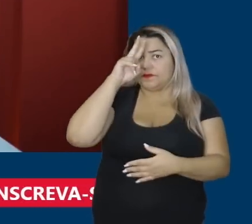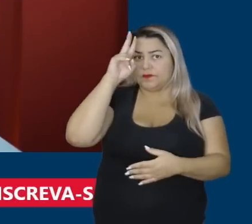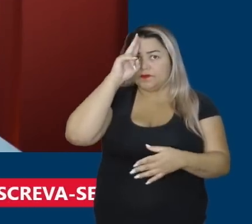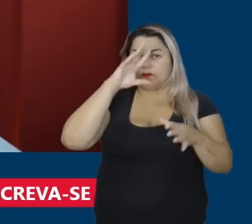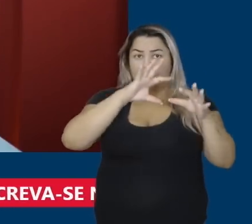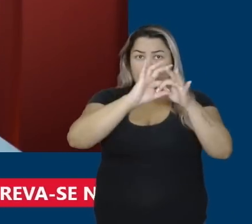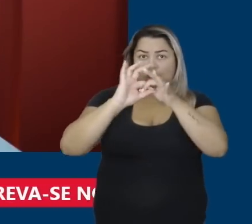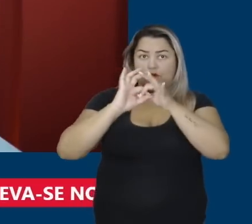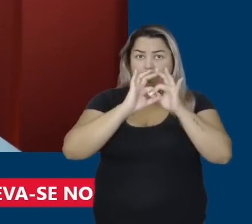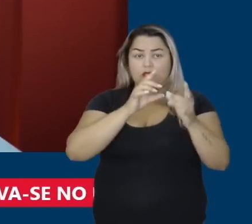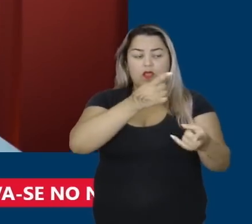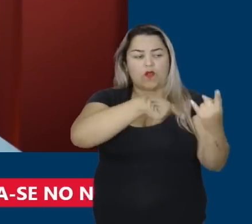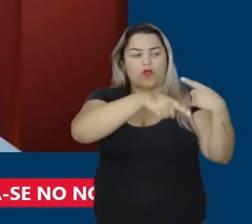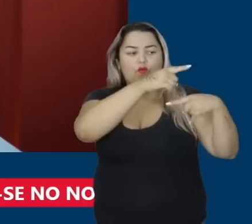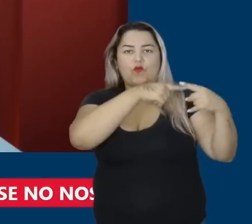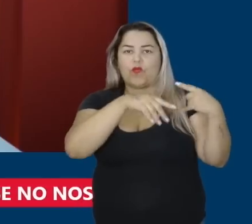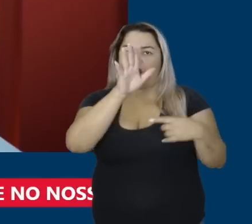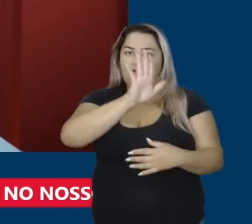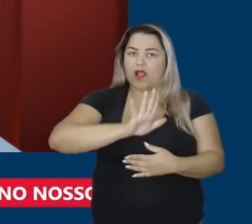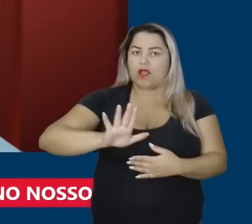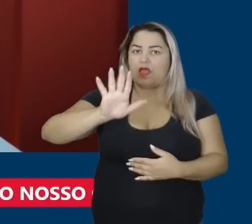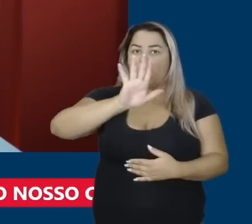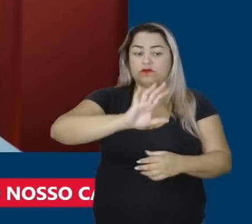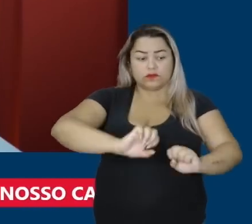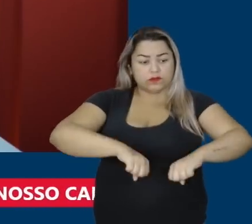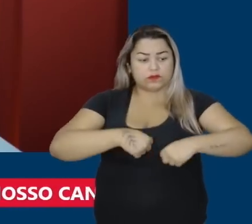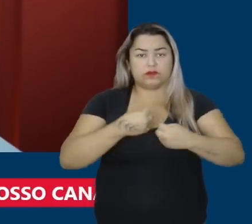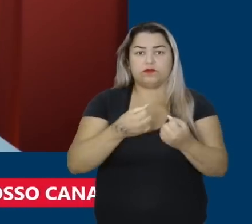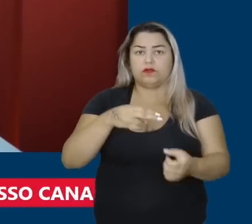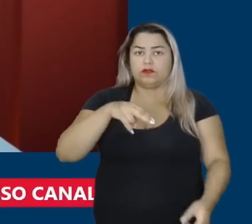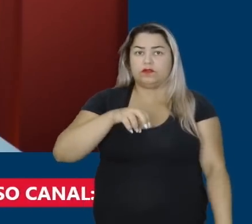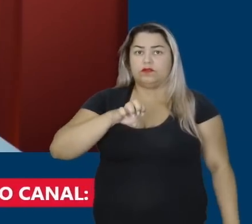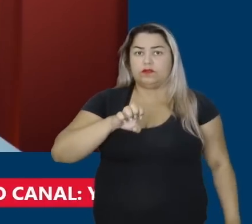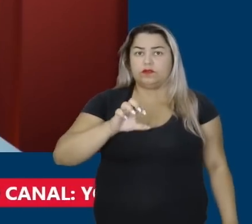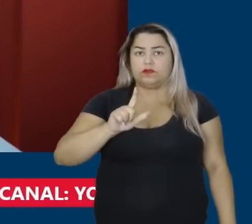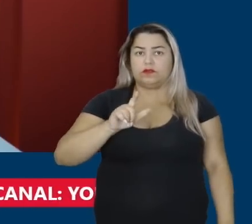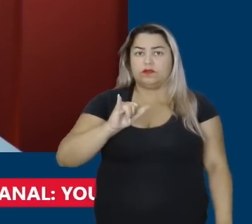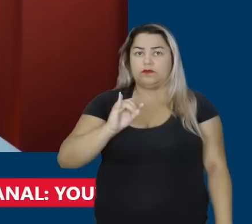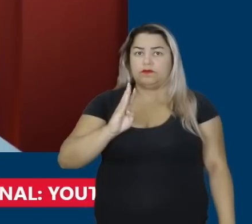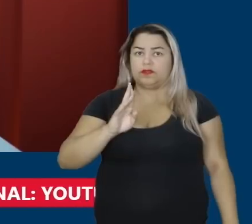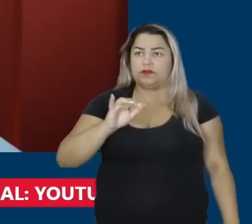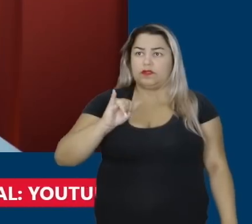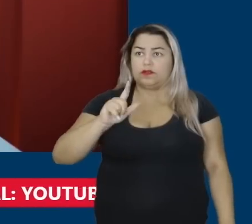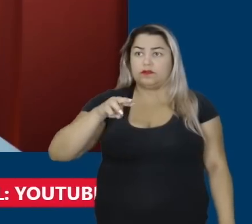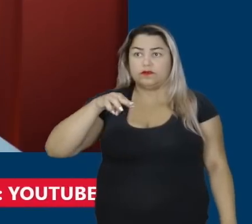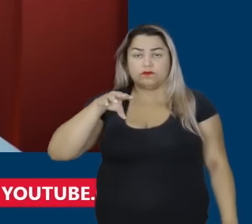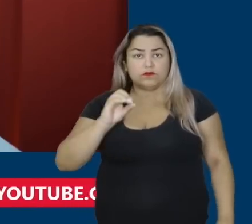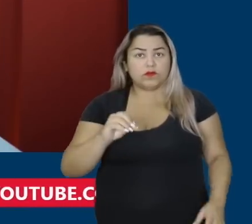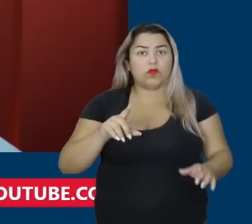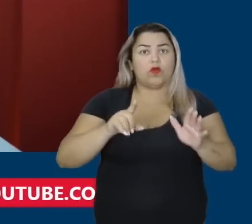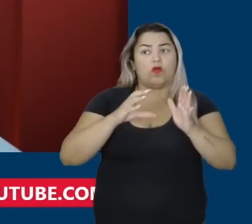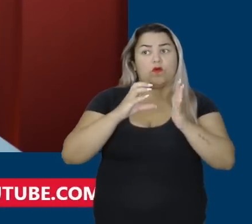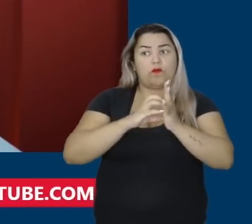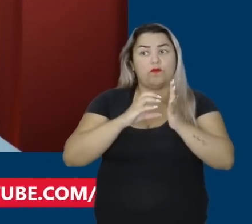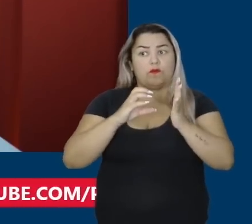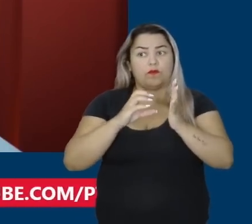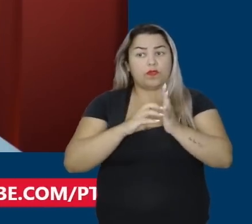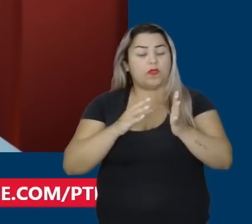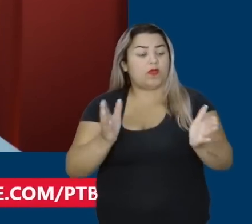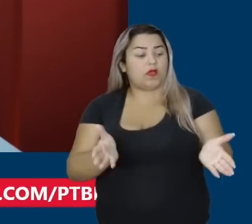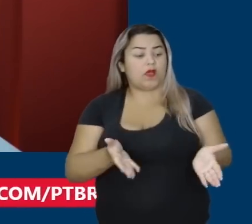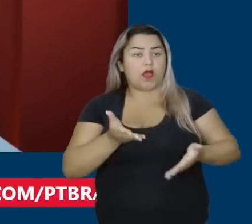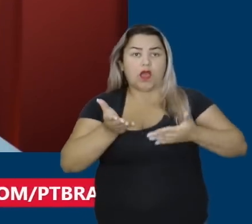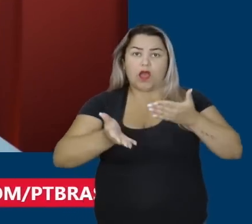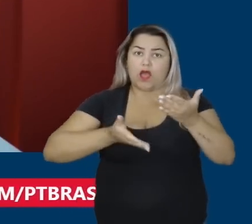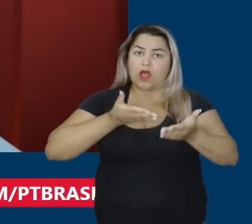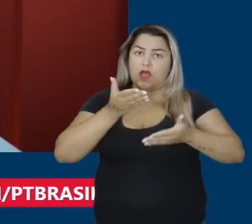união e reconstrução nacional e no enfrentamento ao neoliberalismo e ao fascismo. Principal partido do país, promoveu a resistência